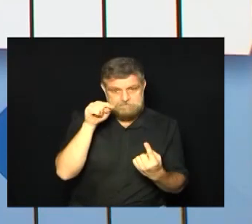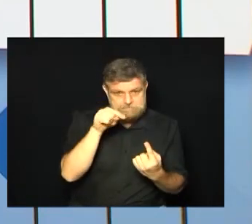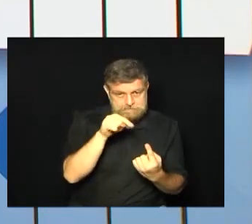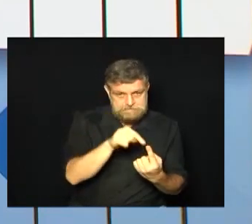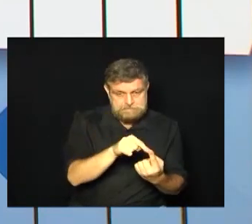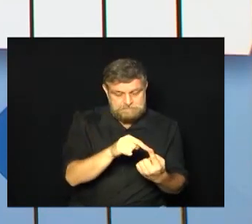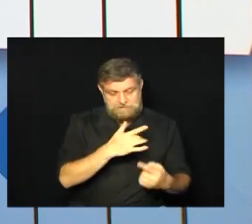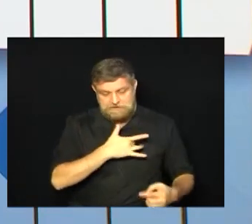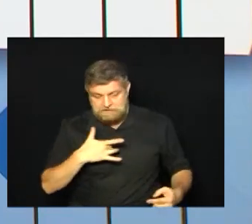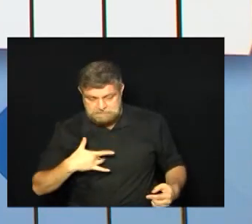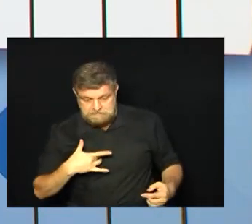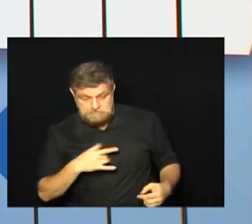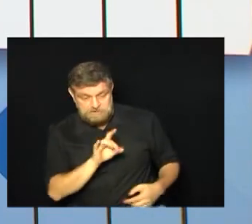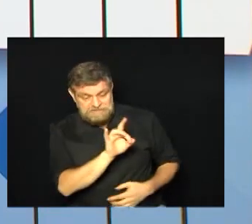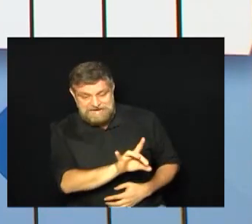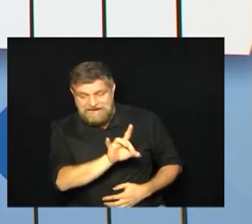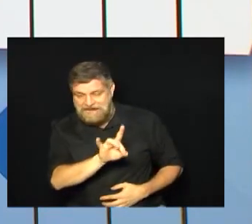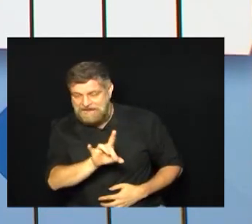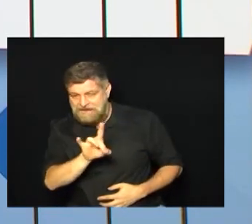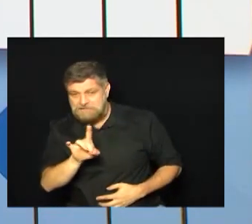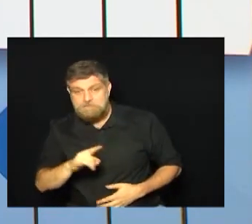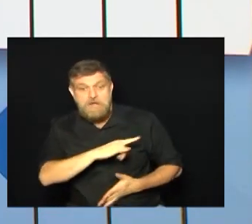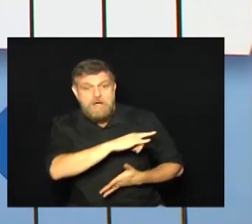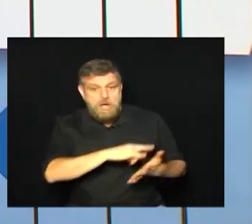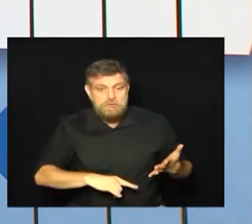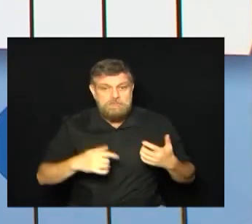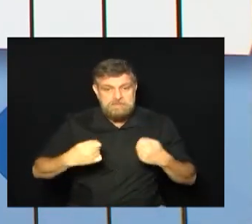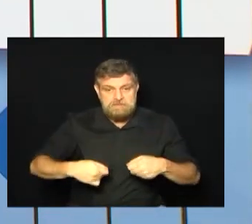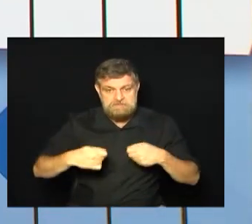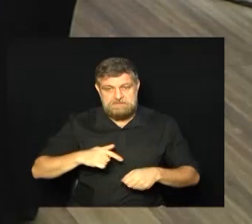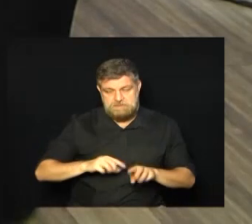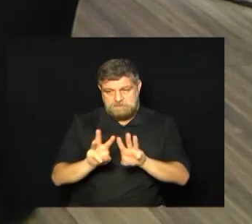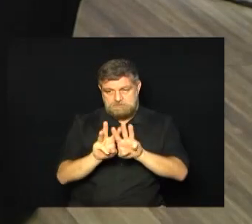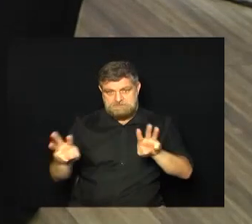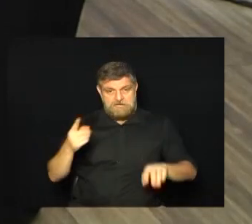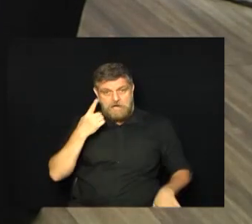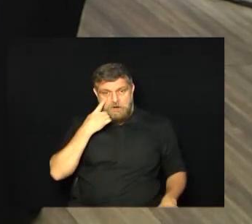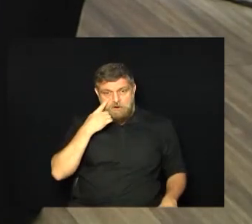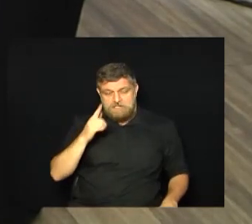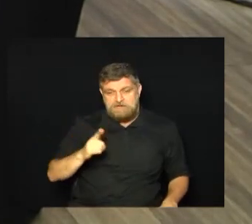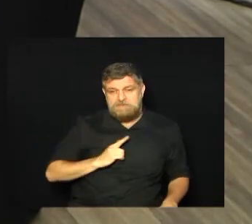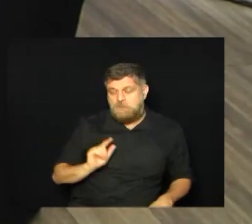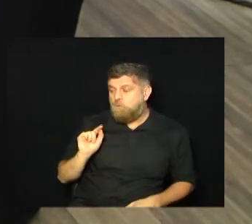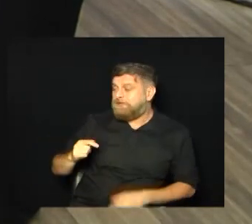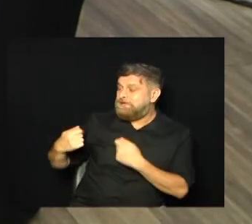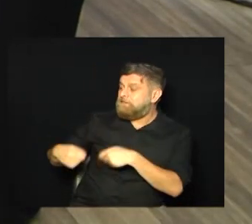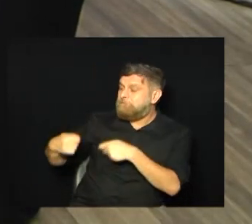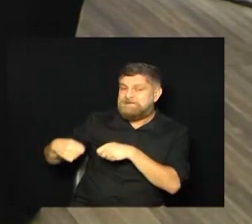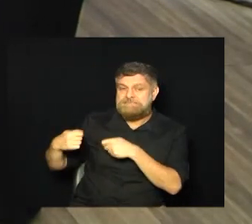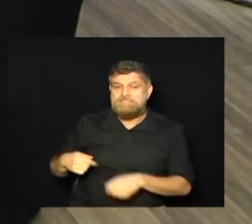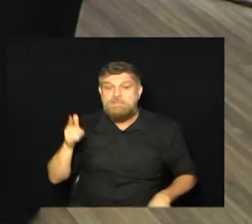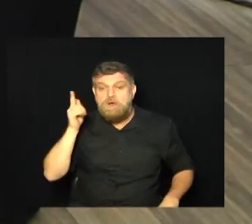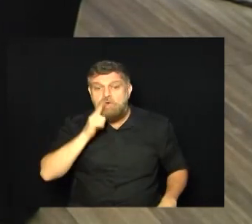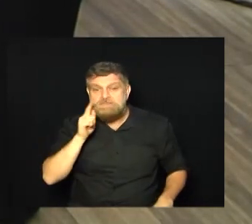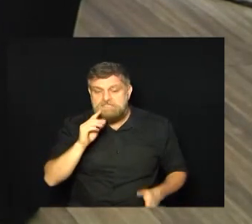de saúde de cada uma. Documentos necessários também no site. Olha, a gente tem ali, olha, o que eu vou precisar